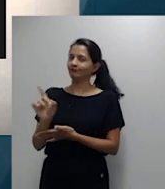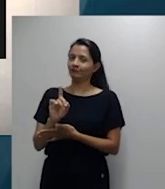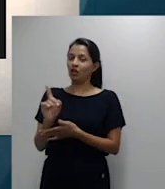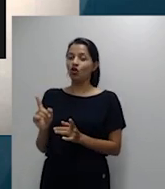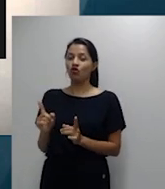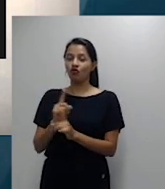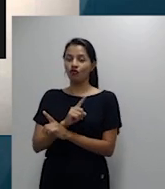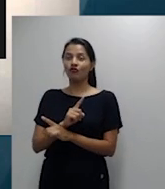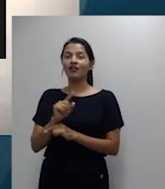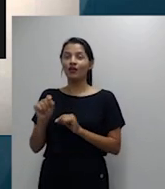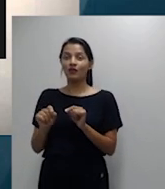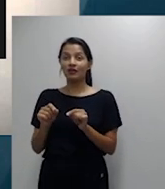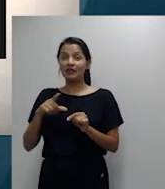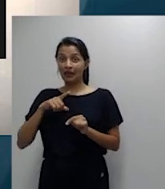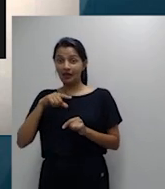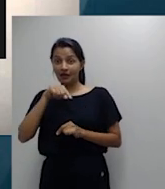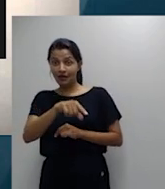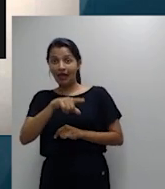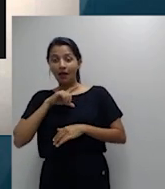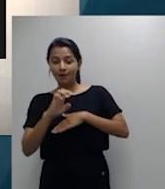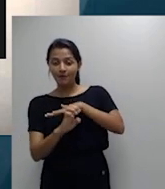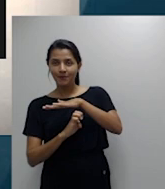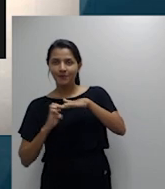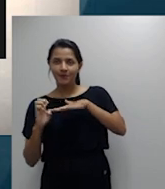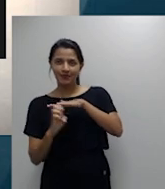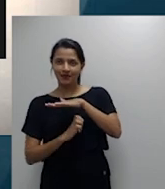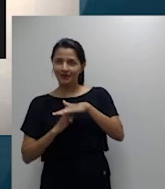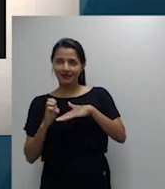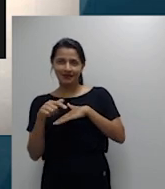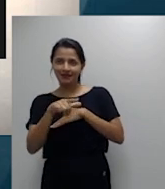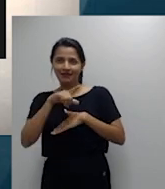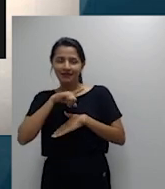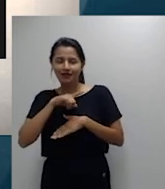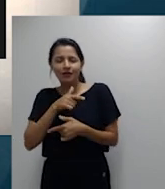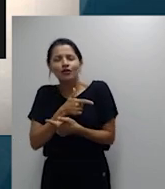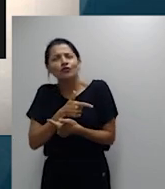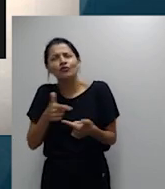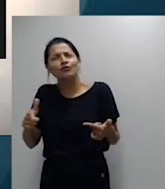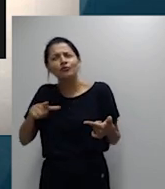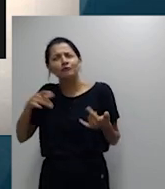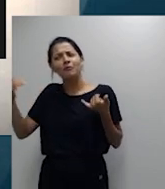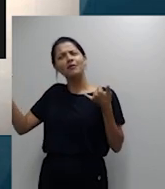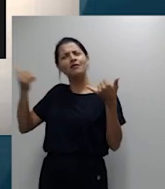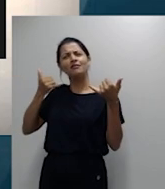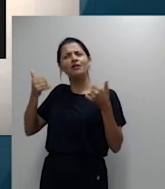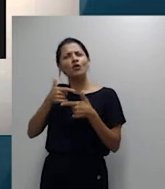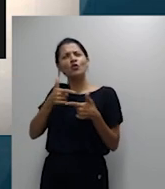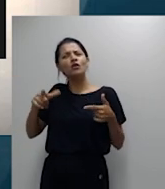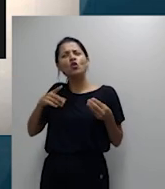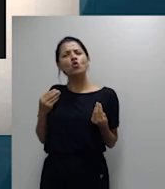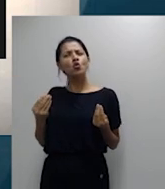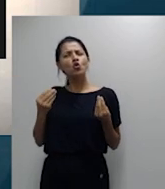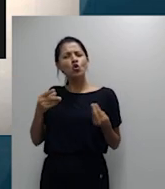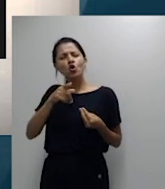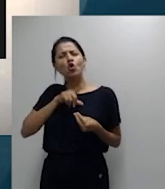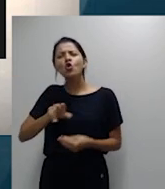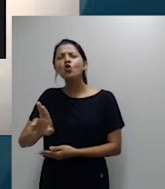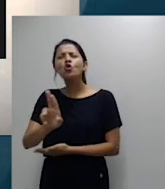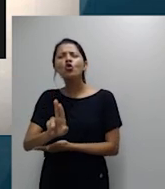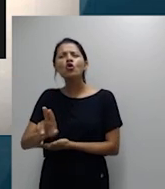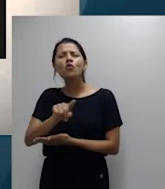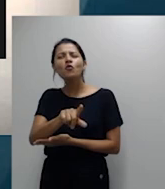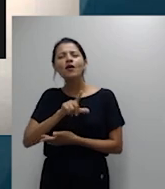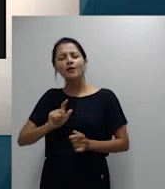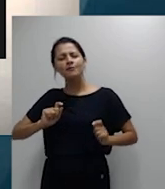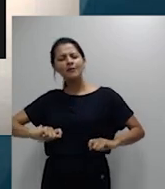que nós encontramos aqui é uma empresa aqui não se quer dizer quer itens informação sobre como é utilizada a